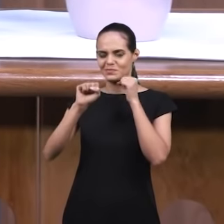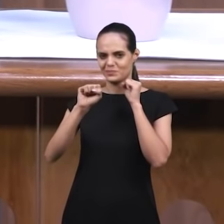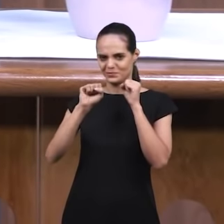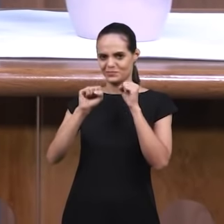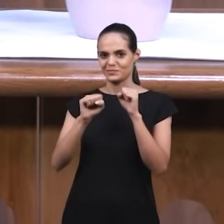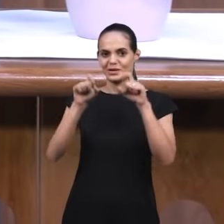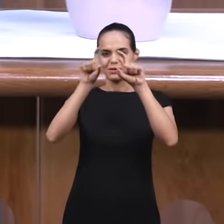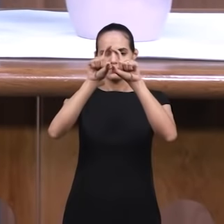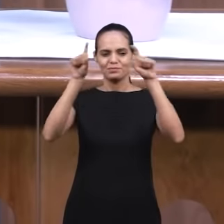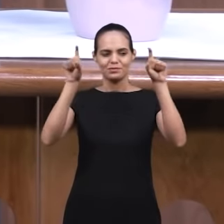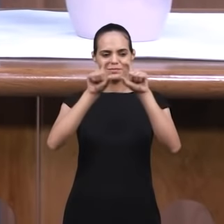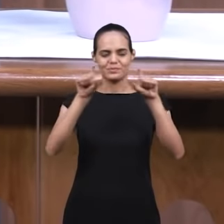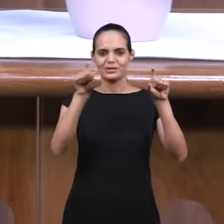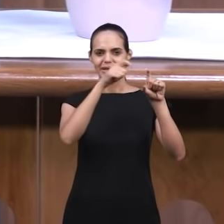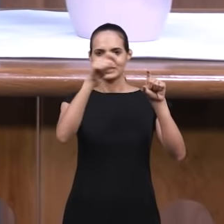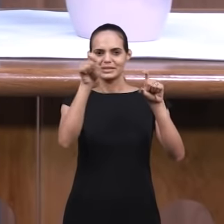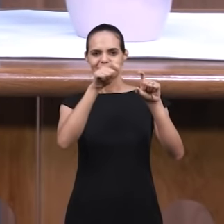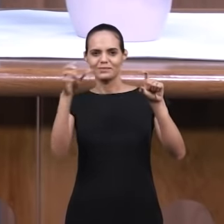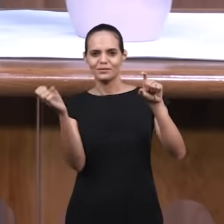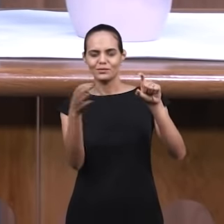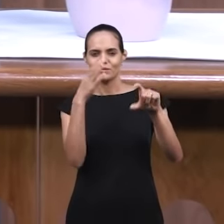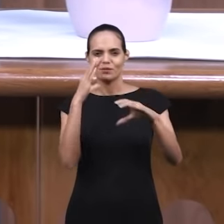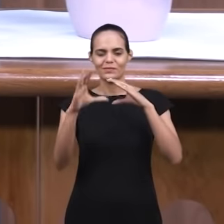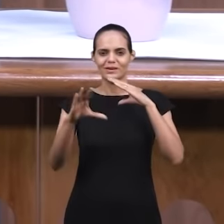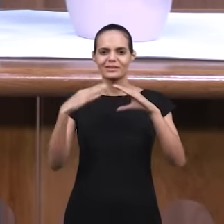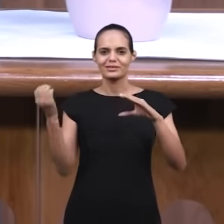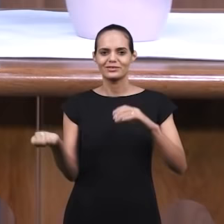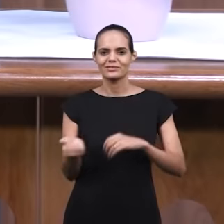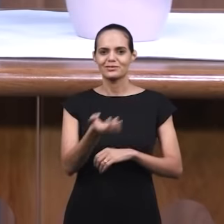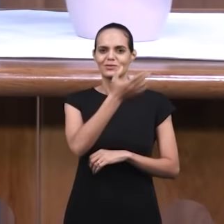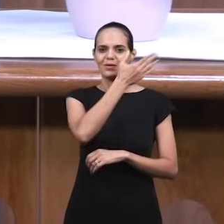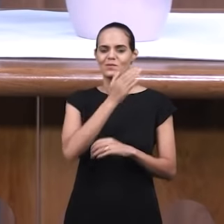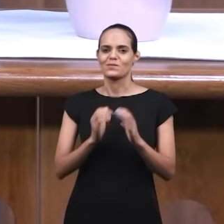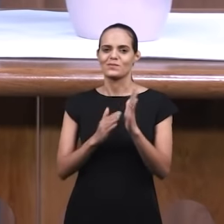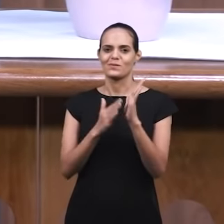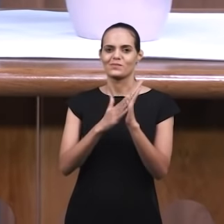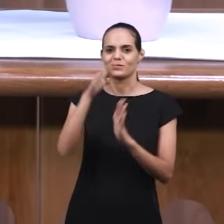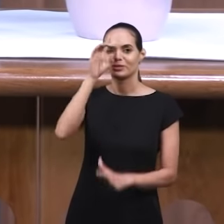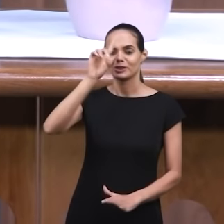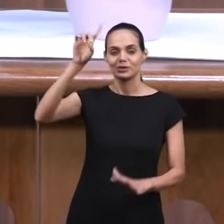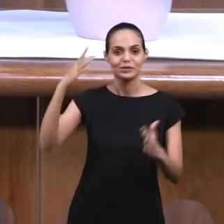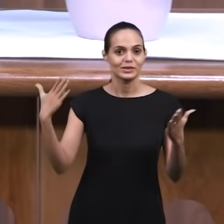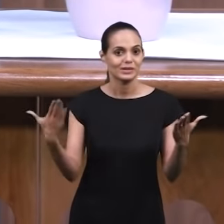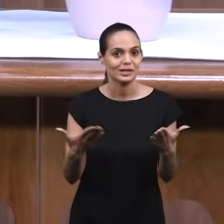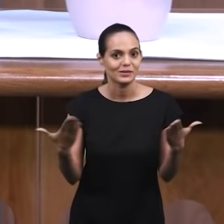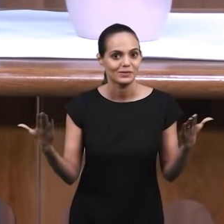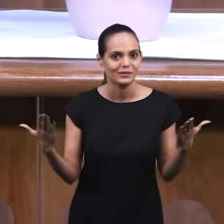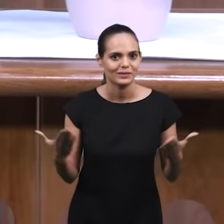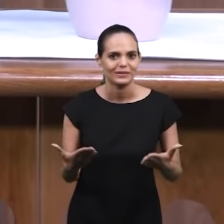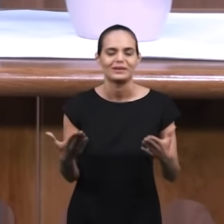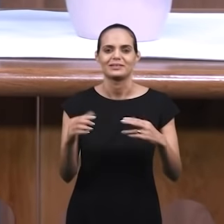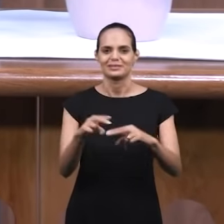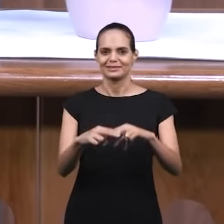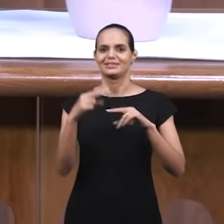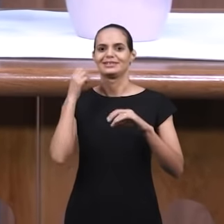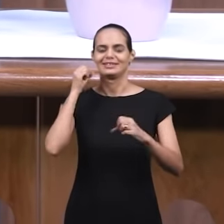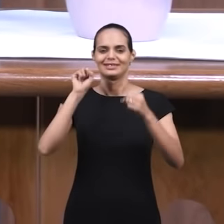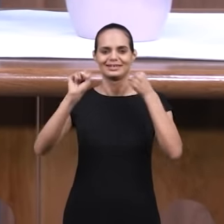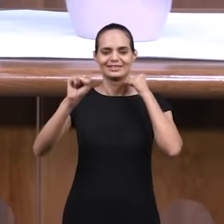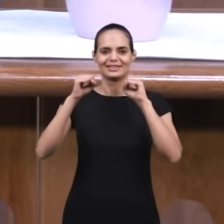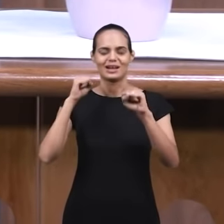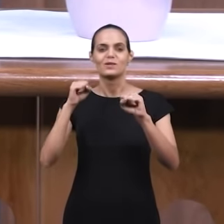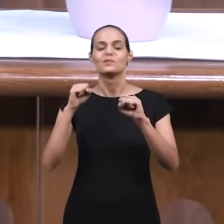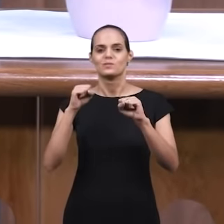novo salmo, um novo cântico ao Senhor nosso Deus. E agora, através desse salmo,